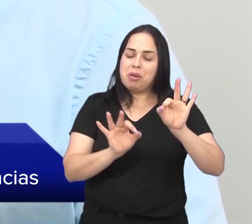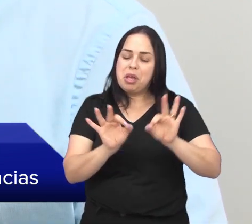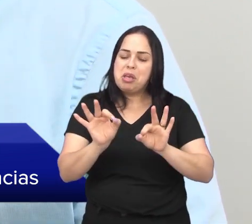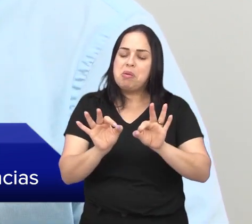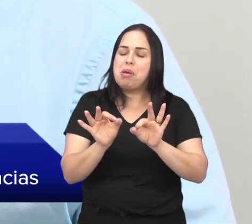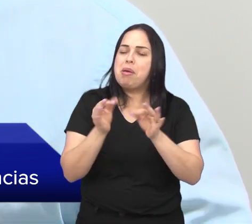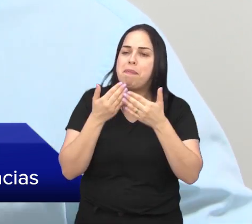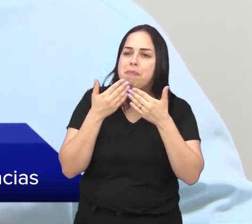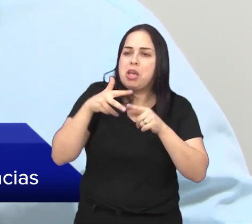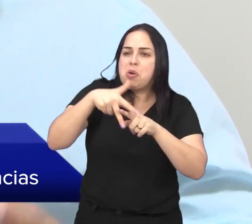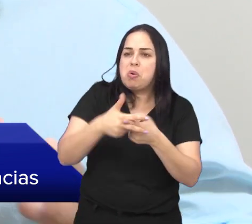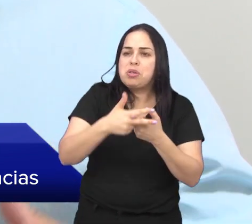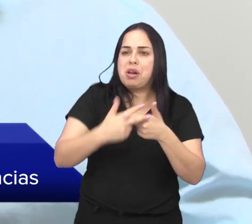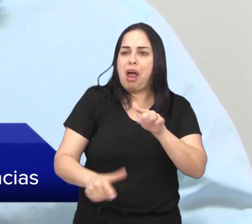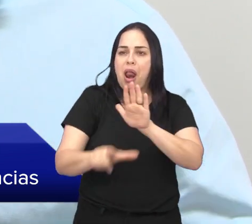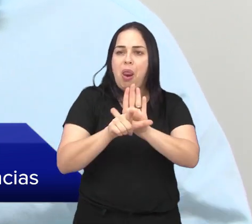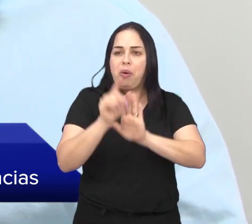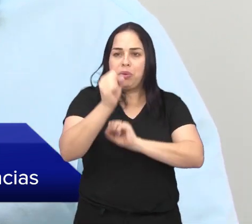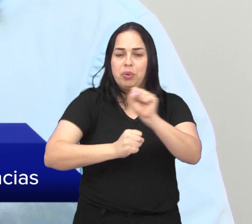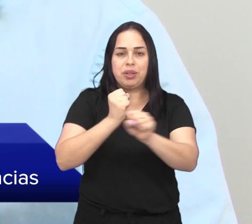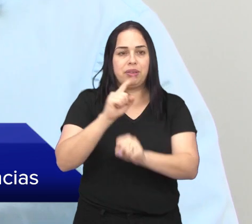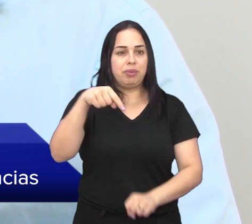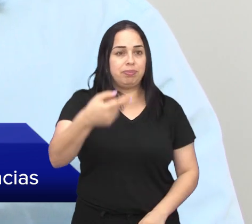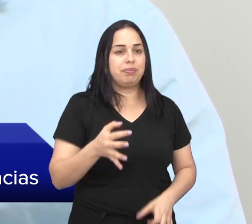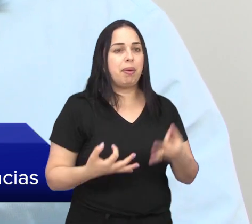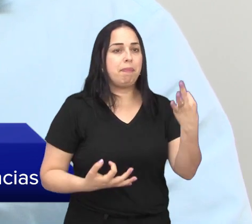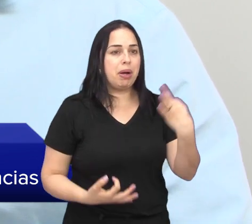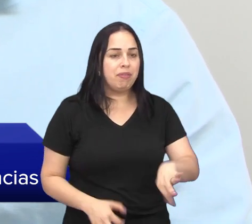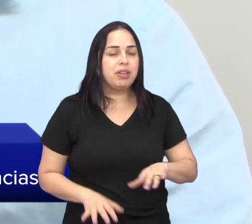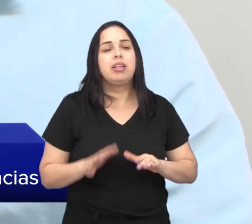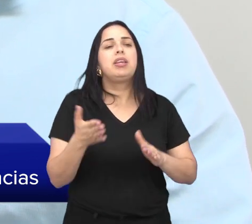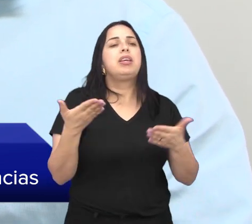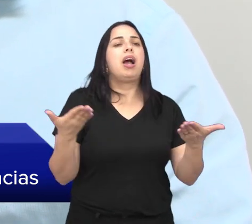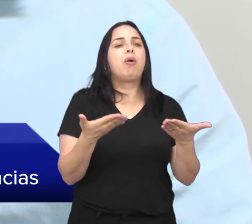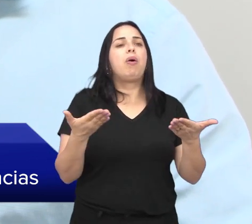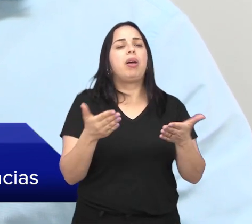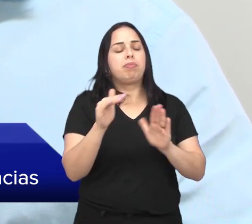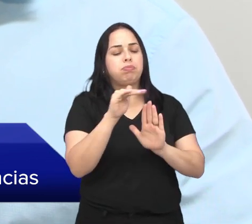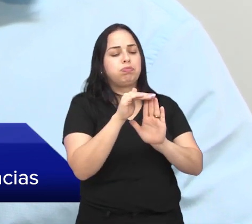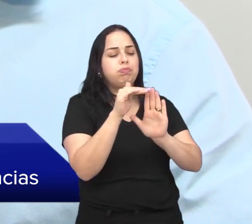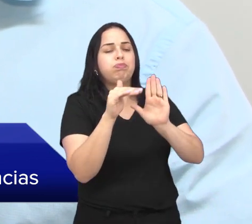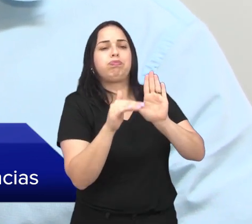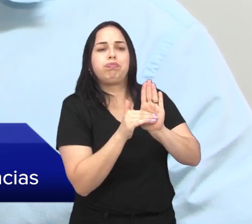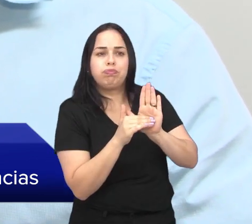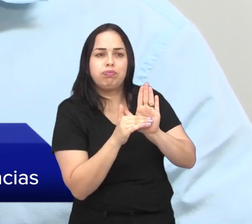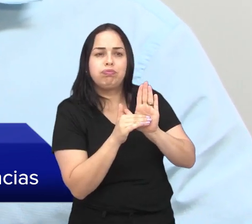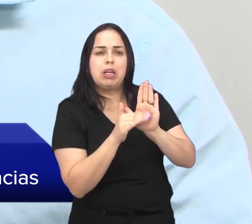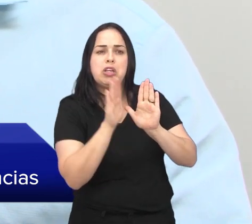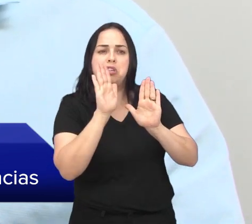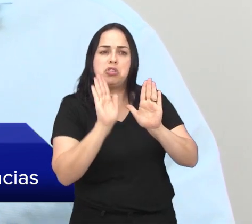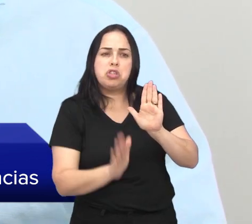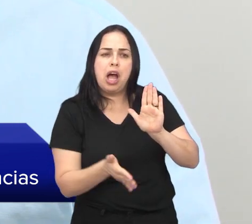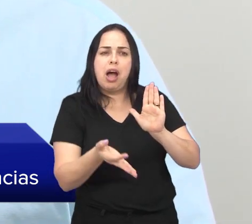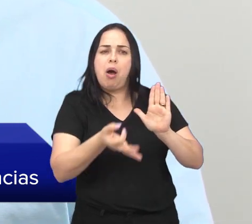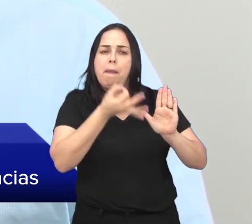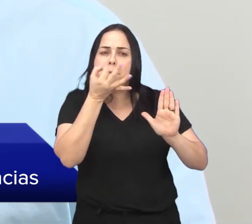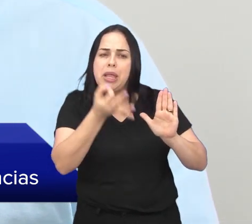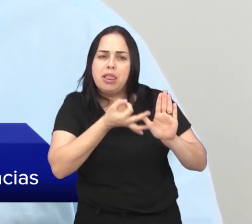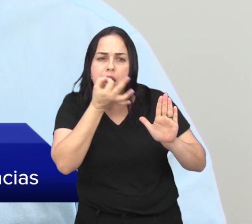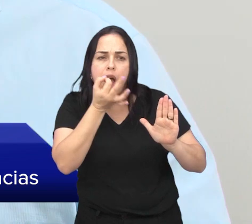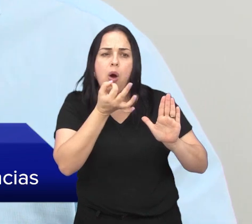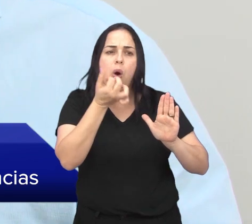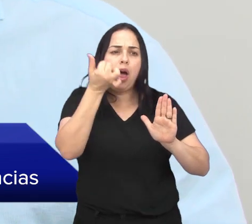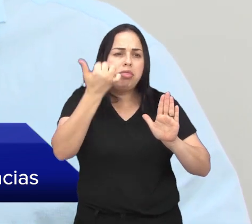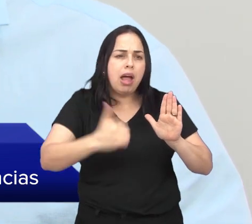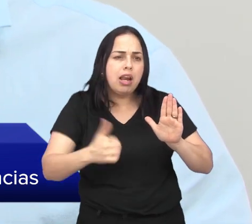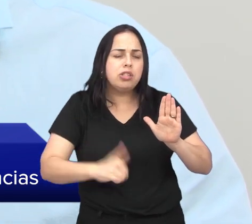o nosso projeto que é a LOA do próximo ano. Perfeito. Agora, então, quais serão os próximos passos, né? Depois dessa análise das